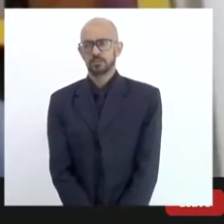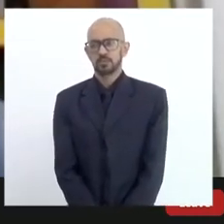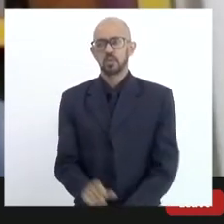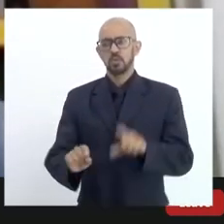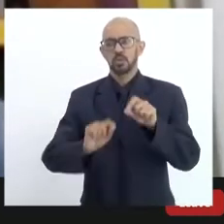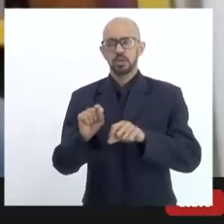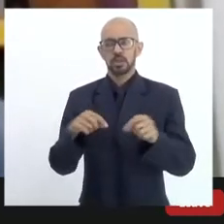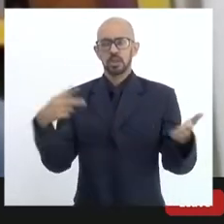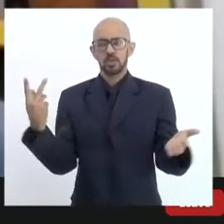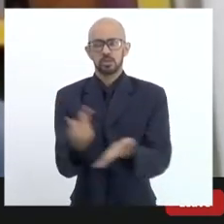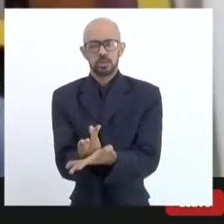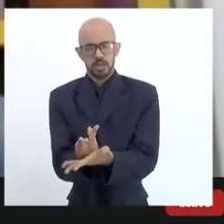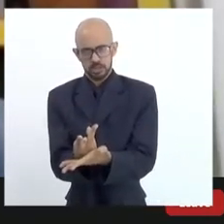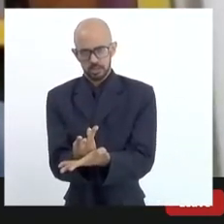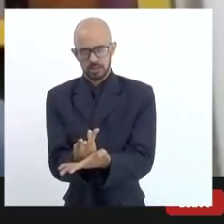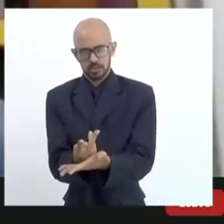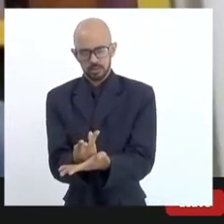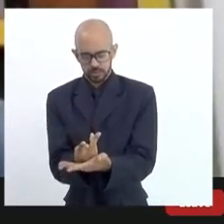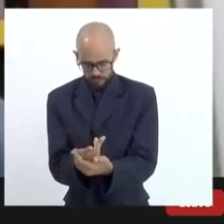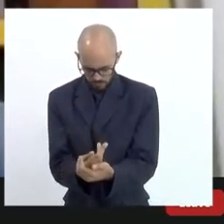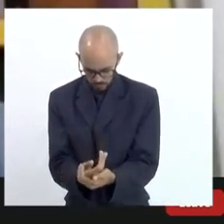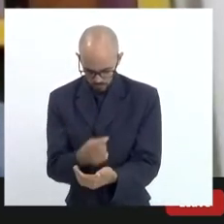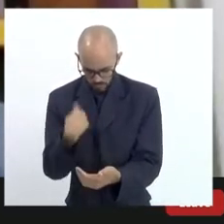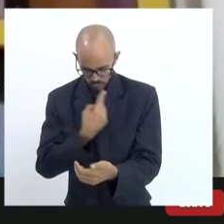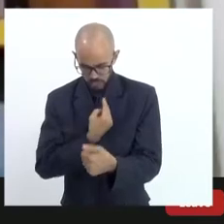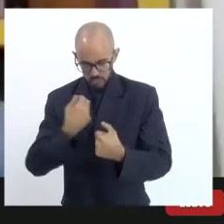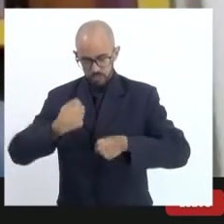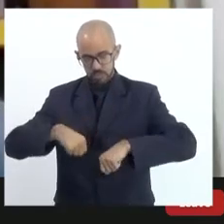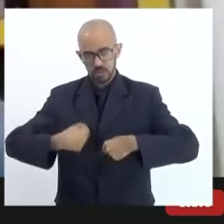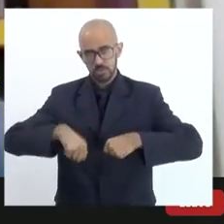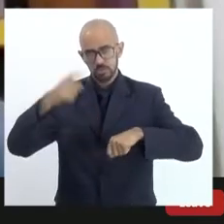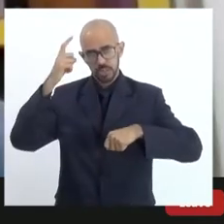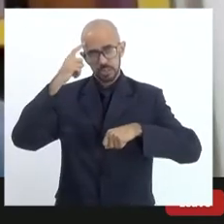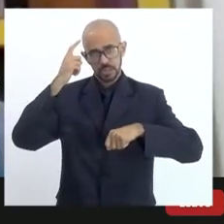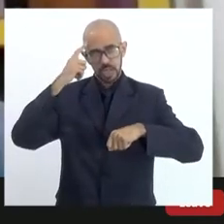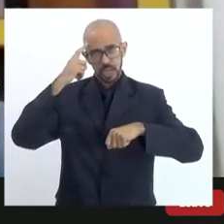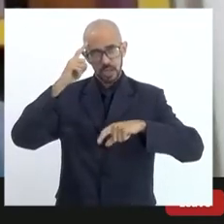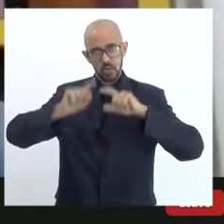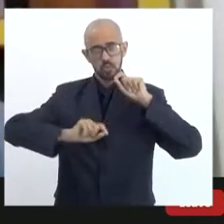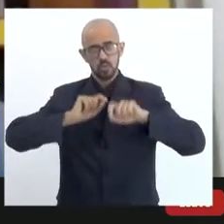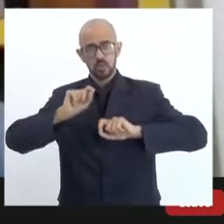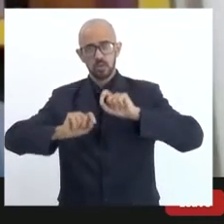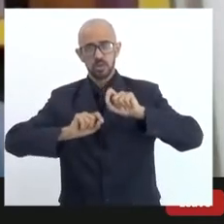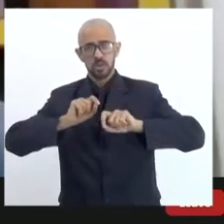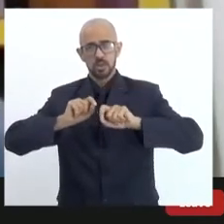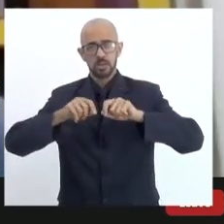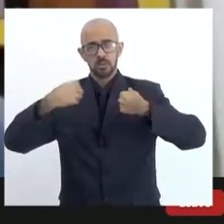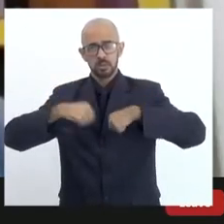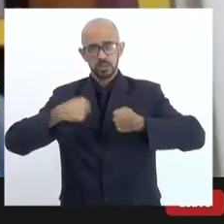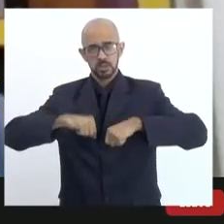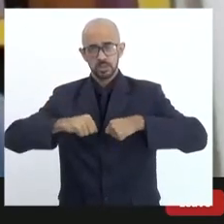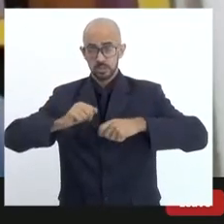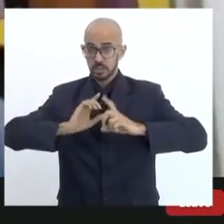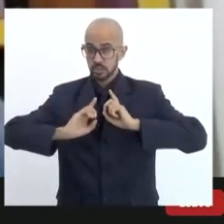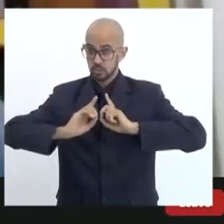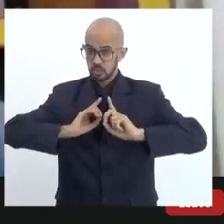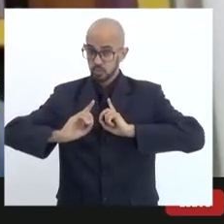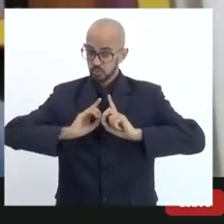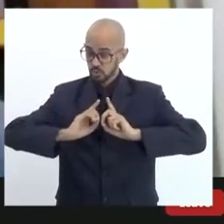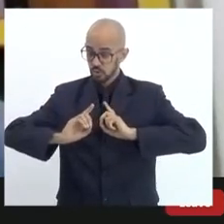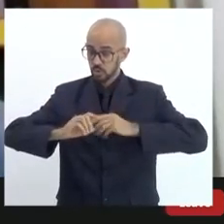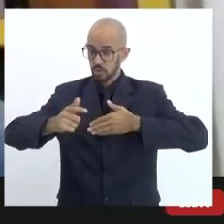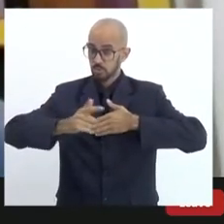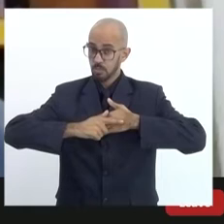leva a pensar isso? E aí temos que pensar aqui que tem que passar a ser discutido o papel